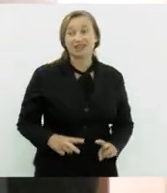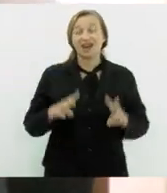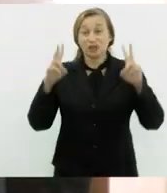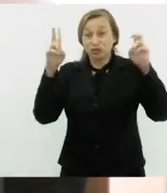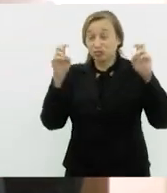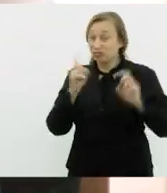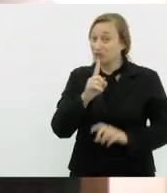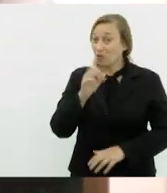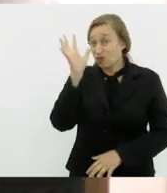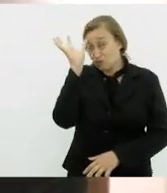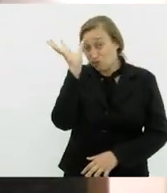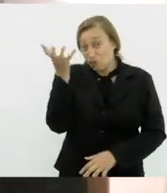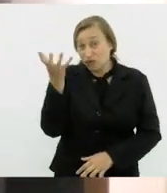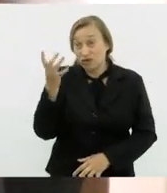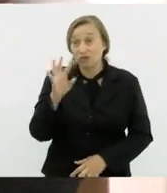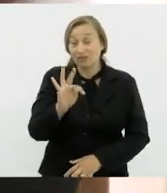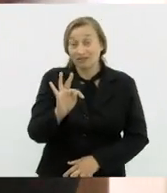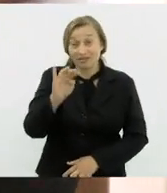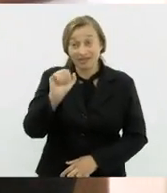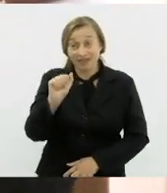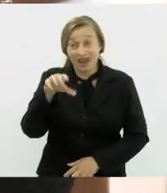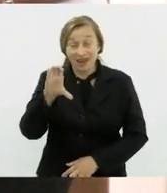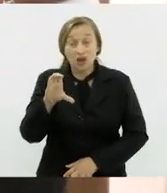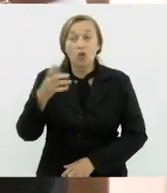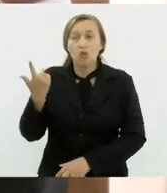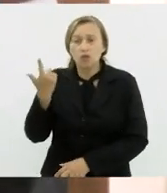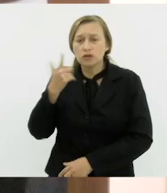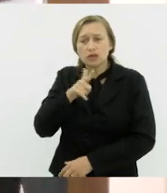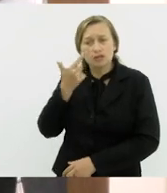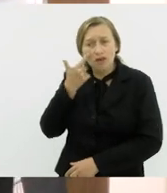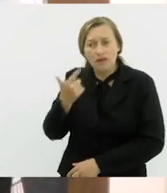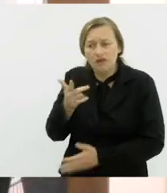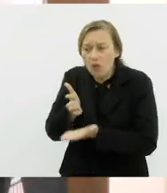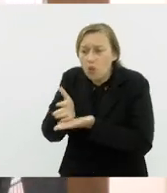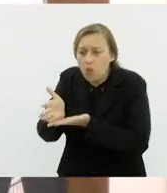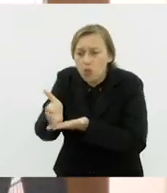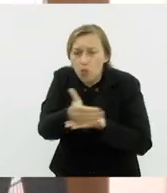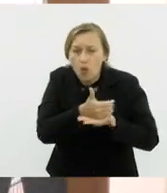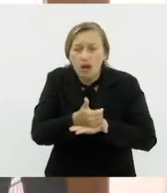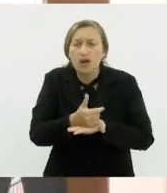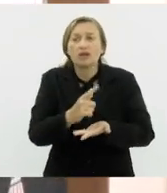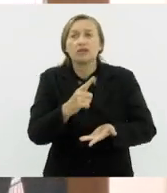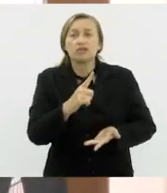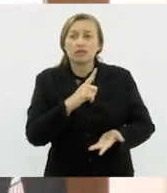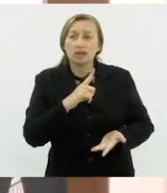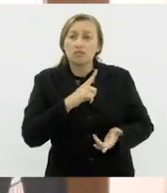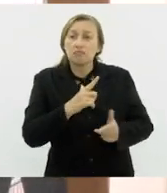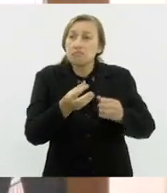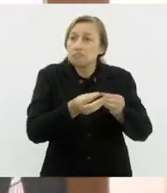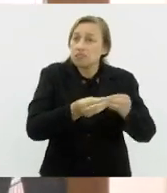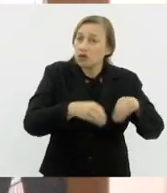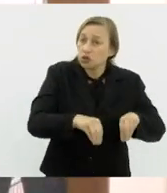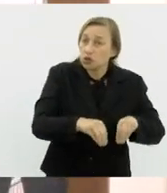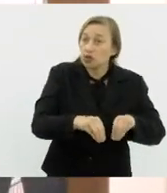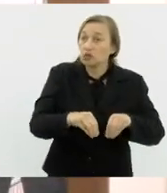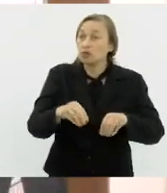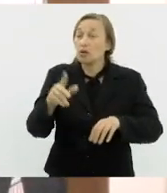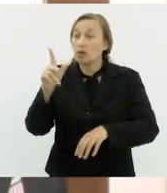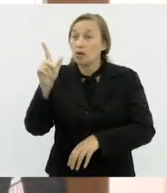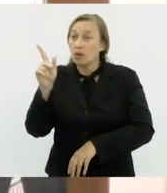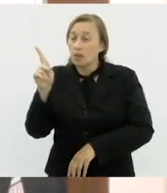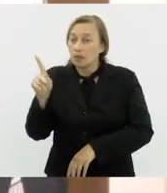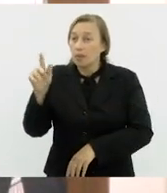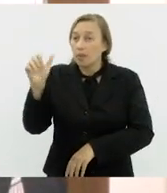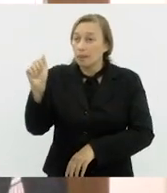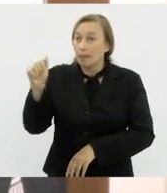TAC, nós conseguimos apurar que há danos não só ao Parque Nacional, aos atributos, mas há uma